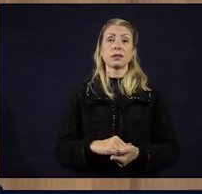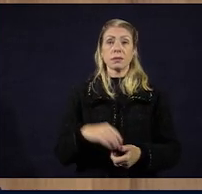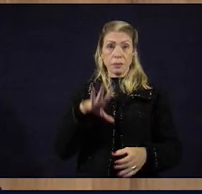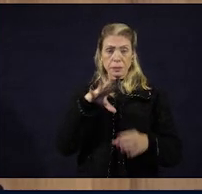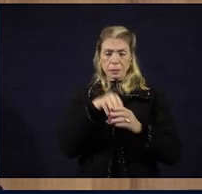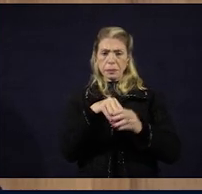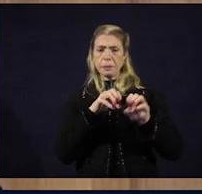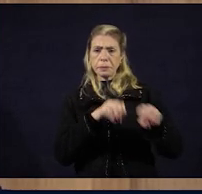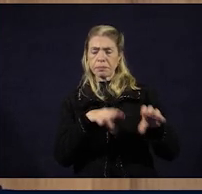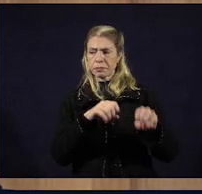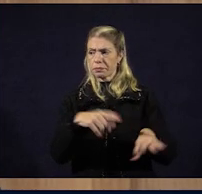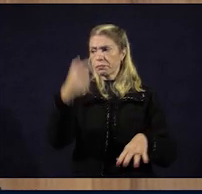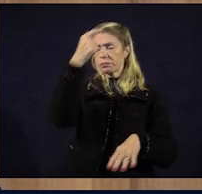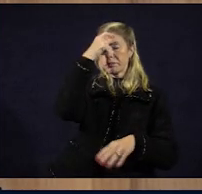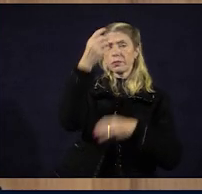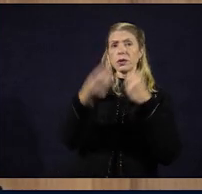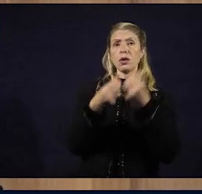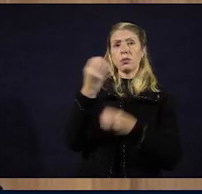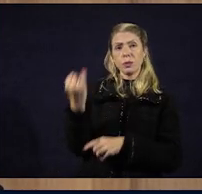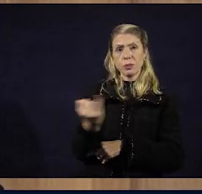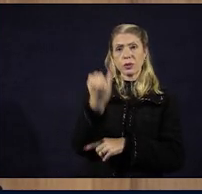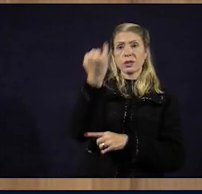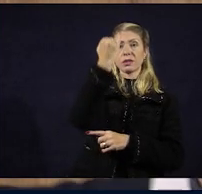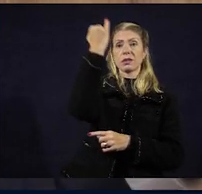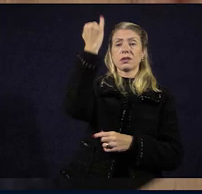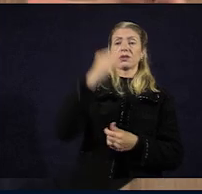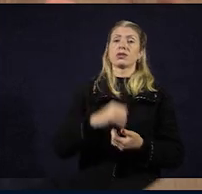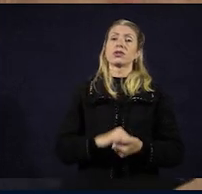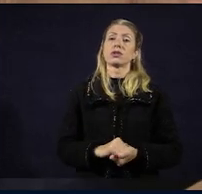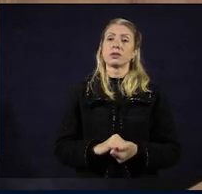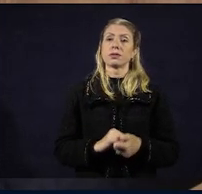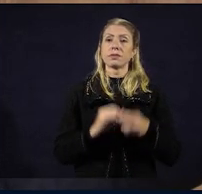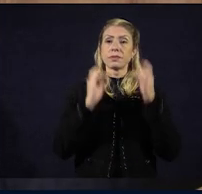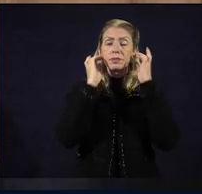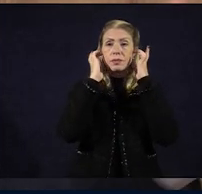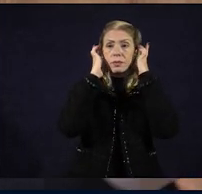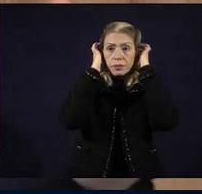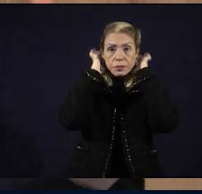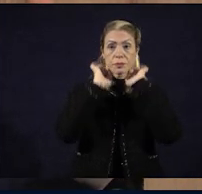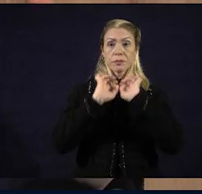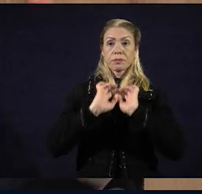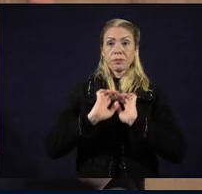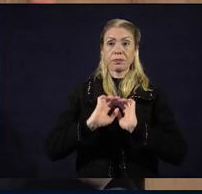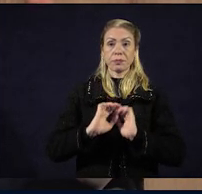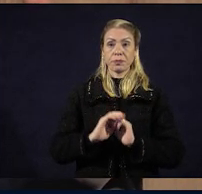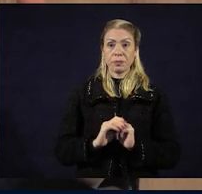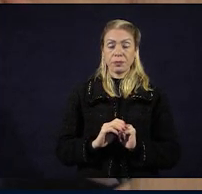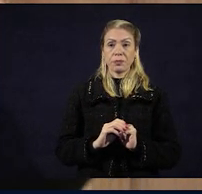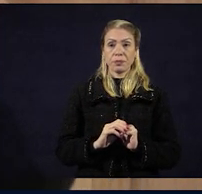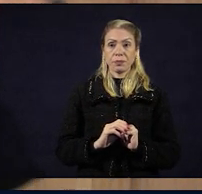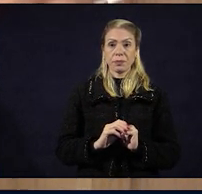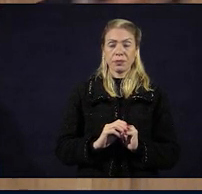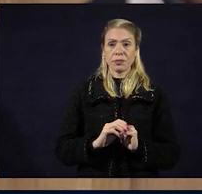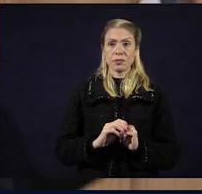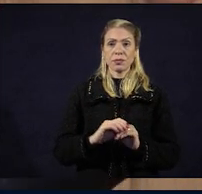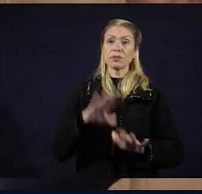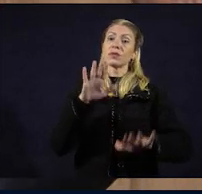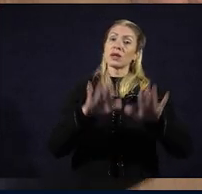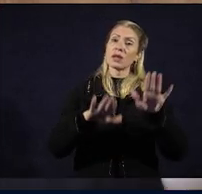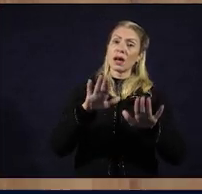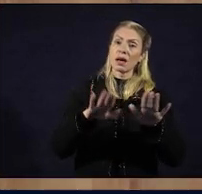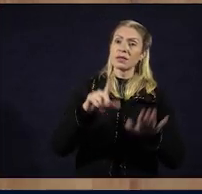é muito é muito relevante é geralmente a gente faz dentro desse